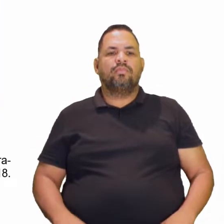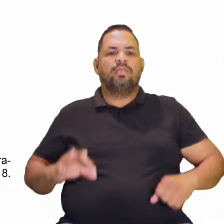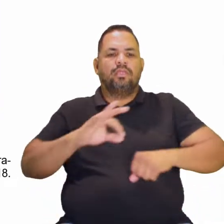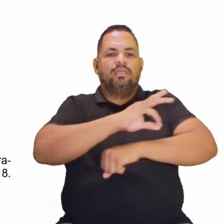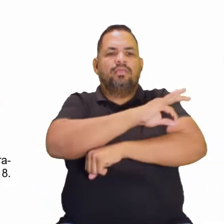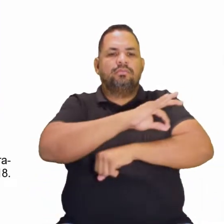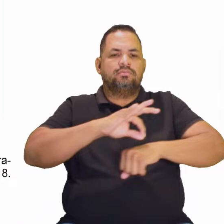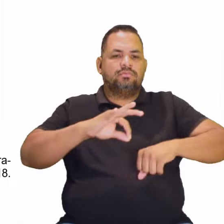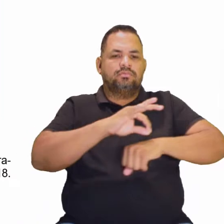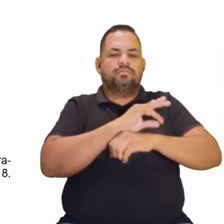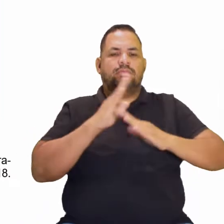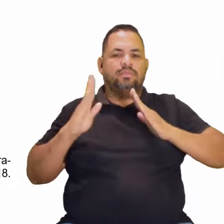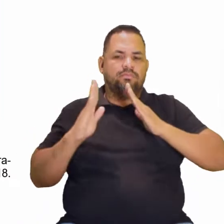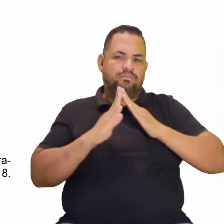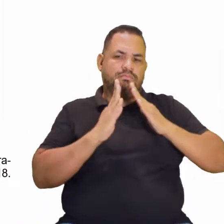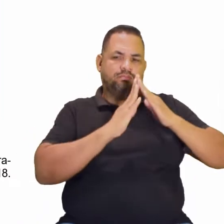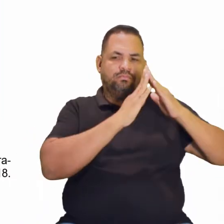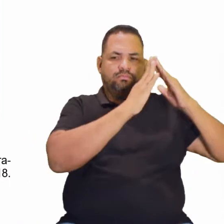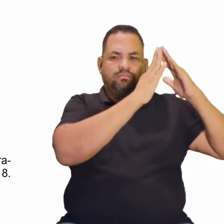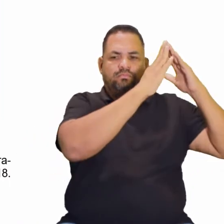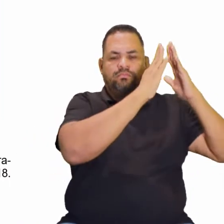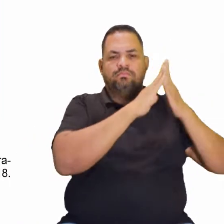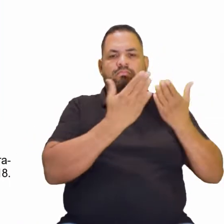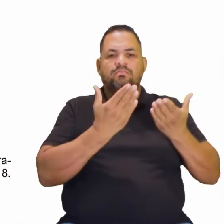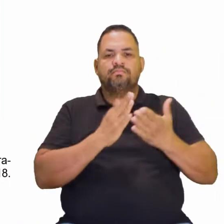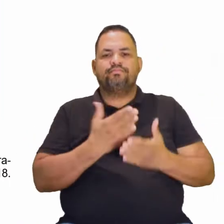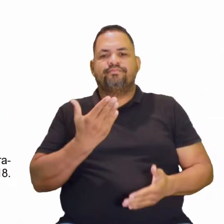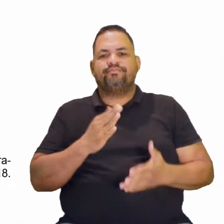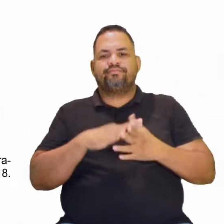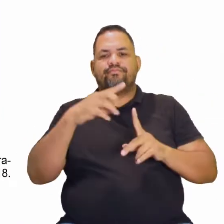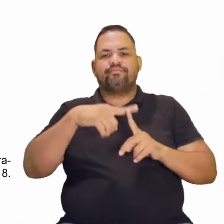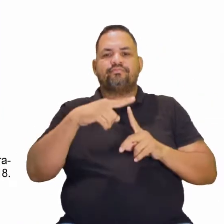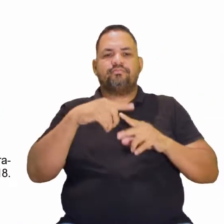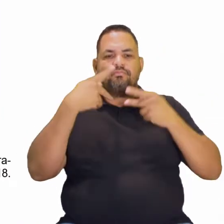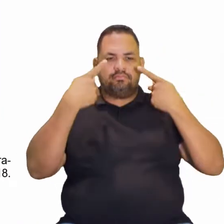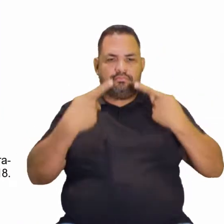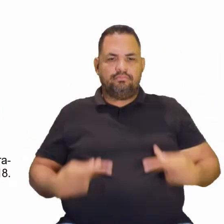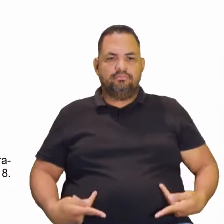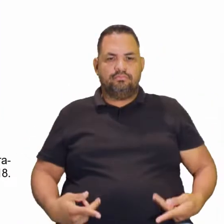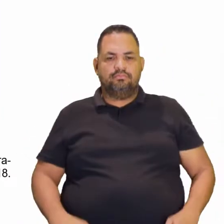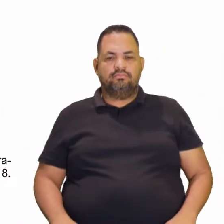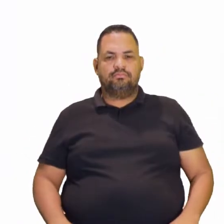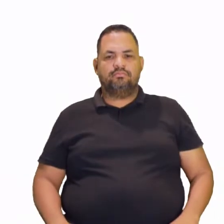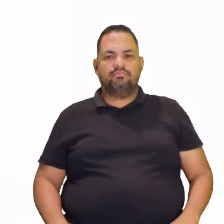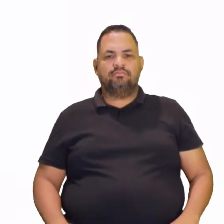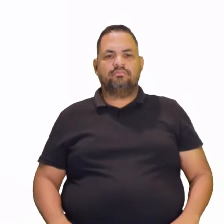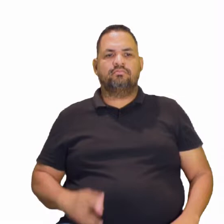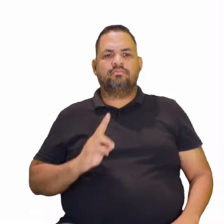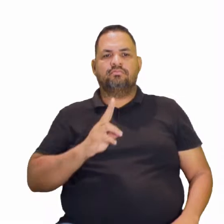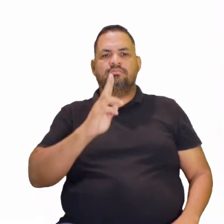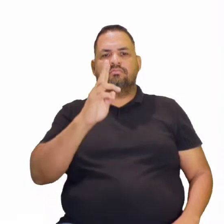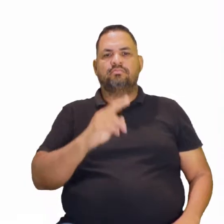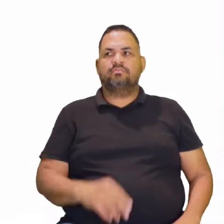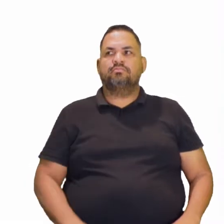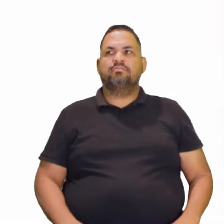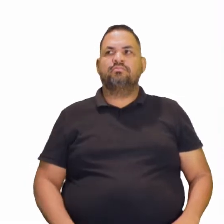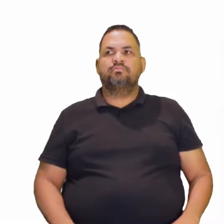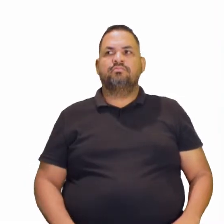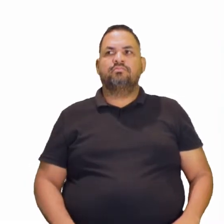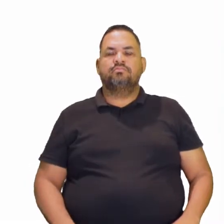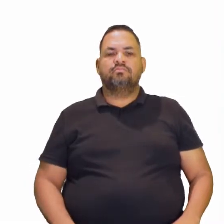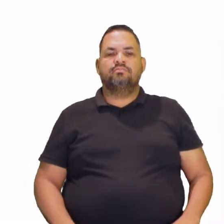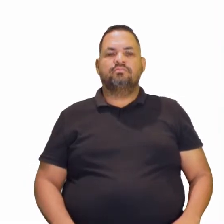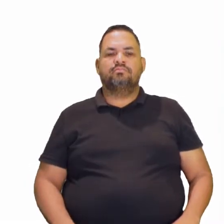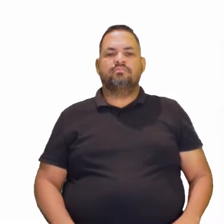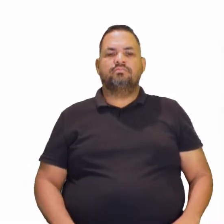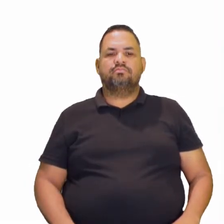arquitetura das favelas, né? E pelos tipos humanos. Então, vamos seguir e nós vamos ver aí,